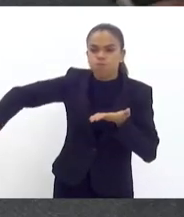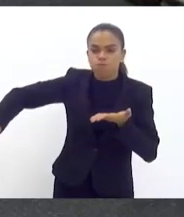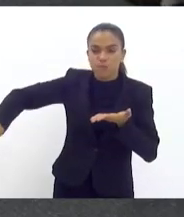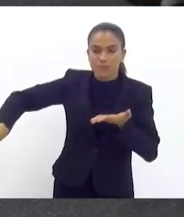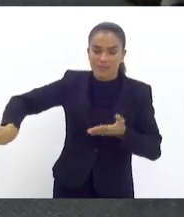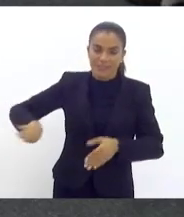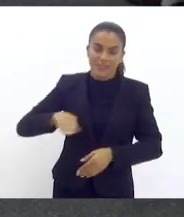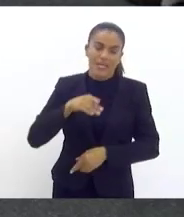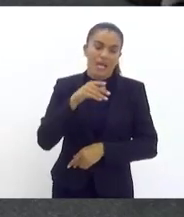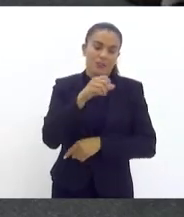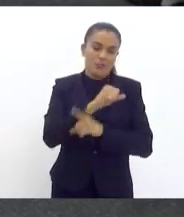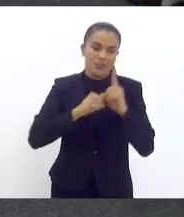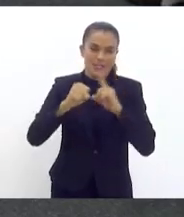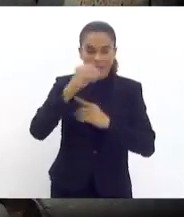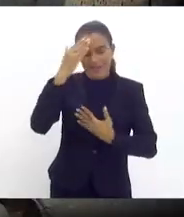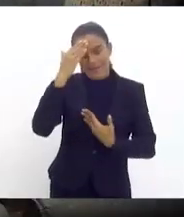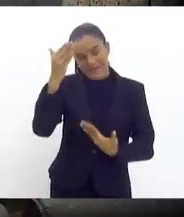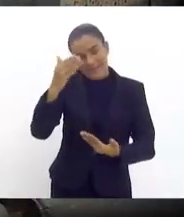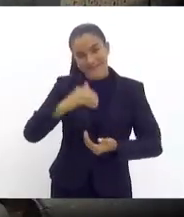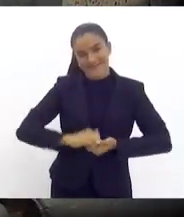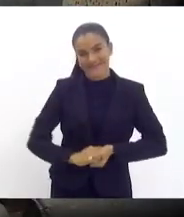da sociedade brasileira. Obrigado.